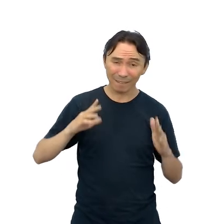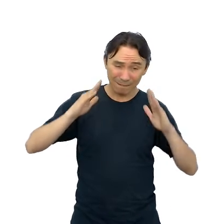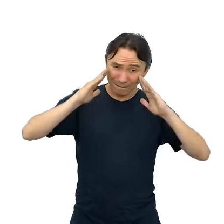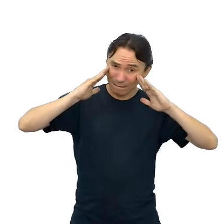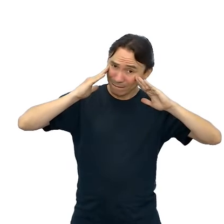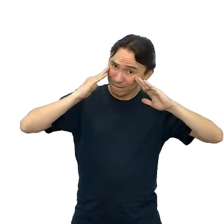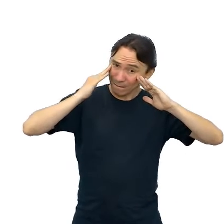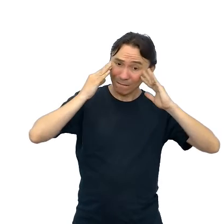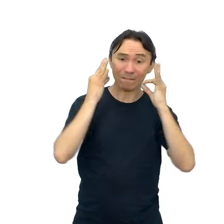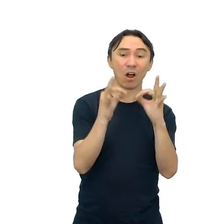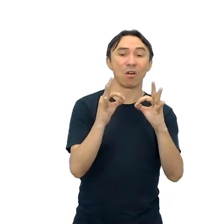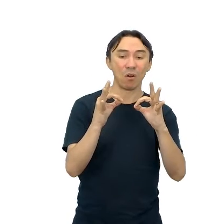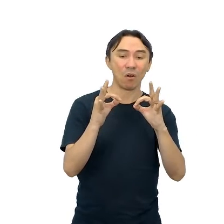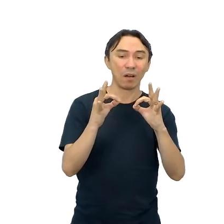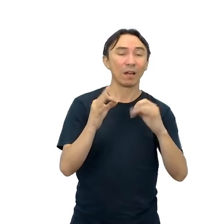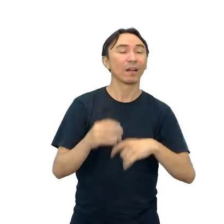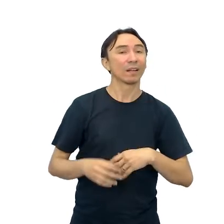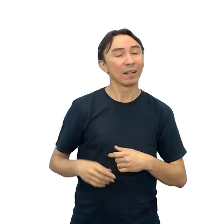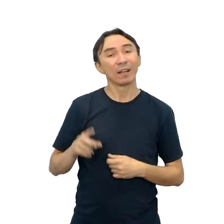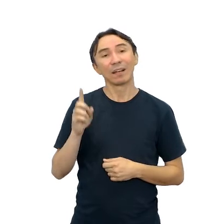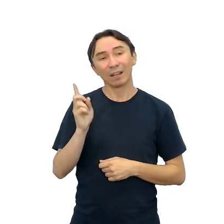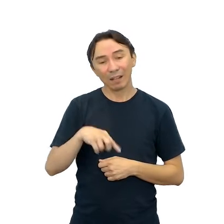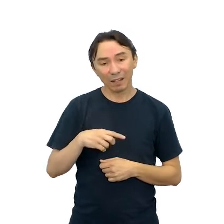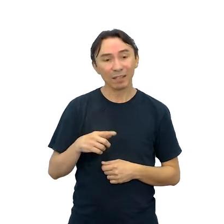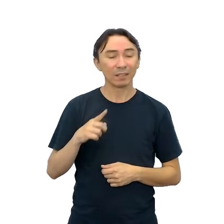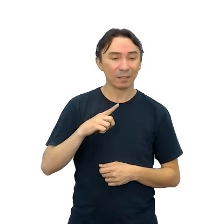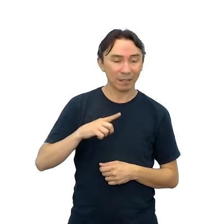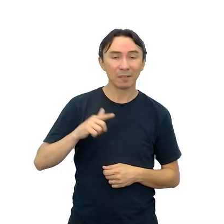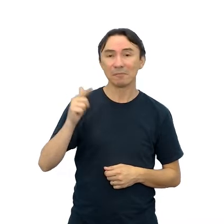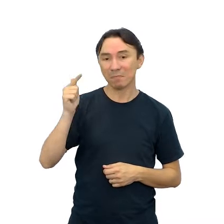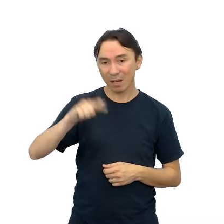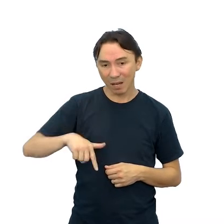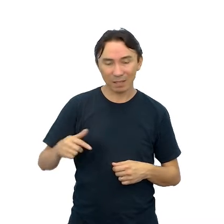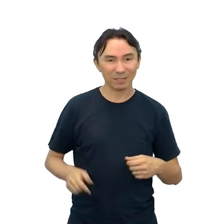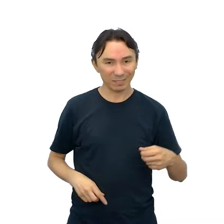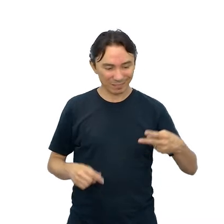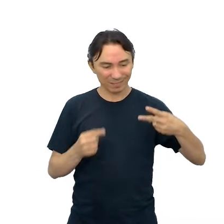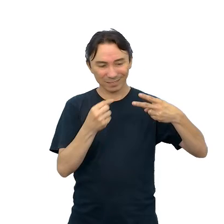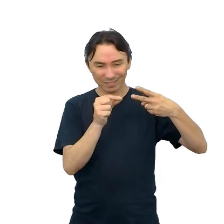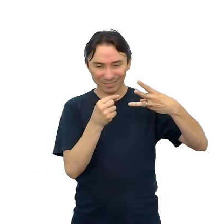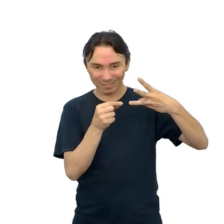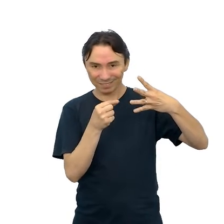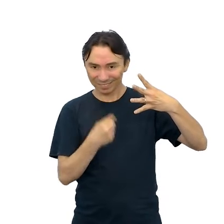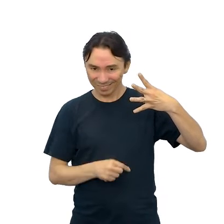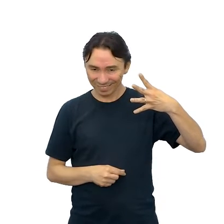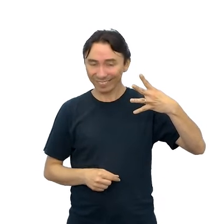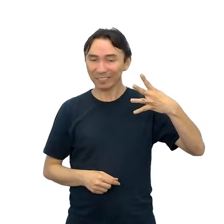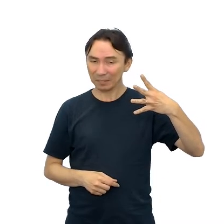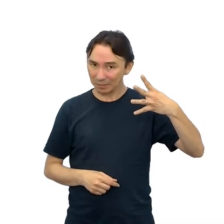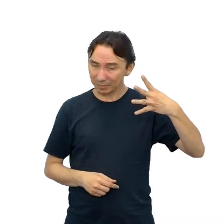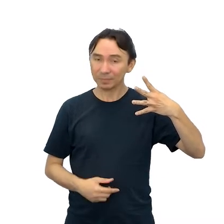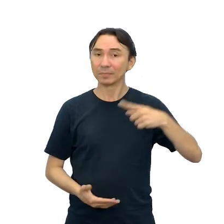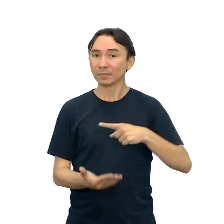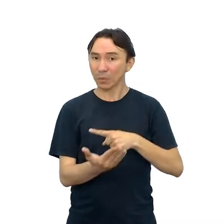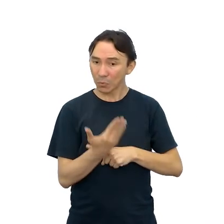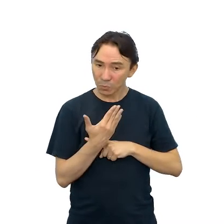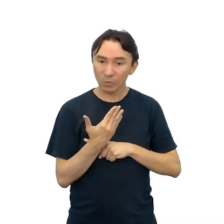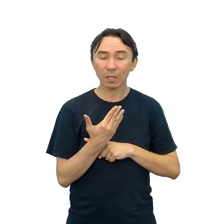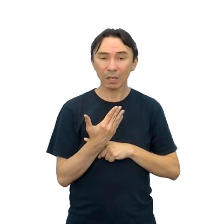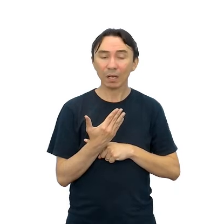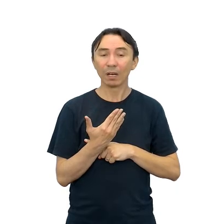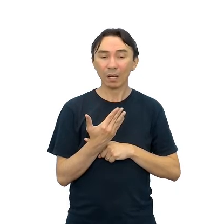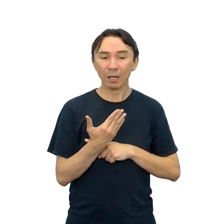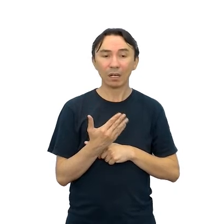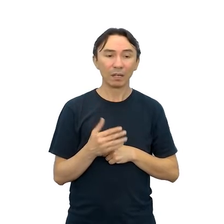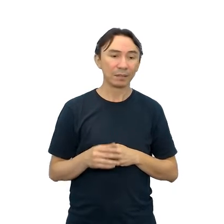outros elementos, né? Pensando aí na distribuição dos outros elementos, ele nos posiciona aí aos